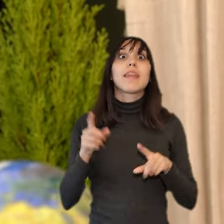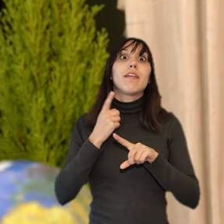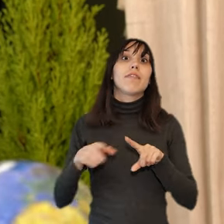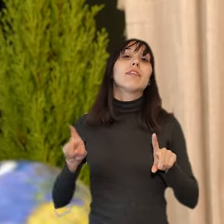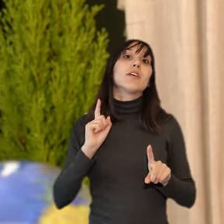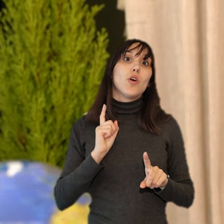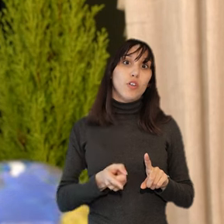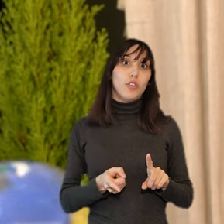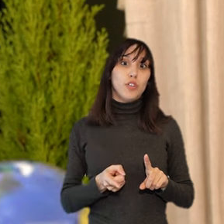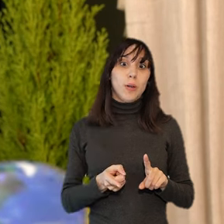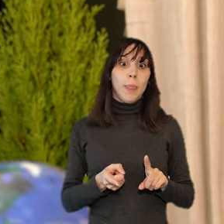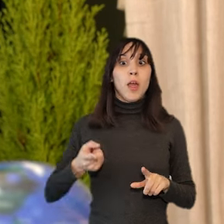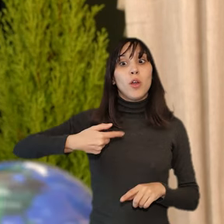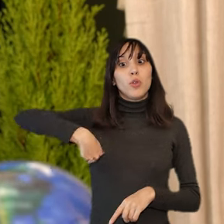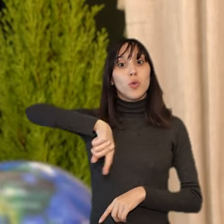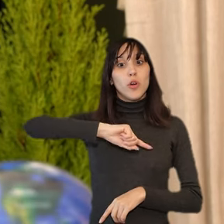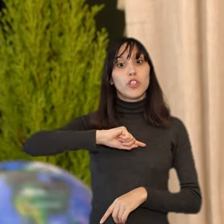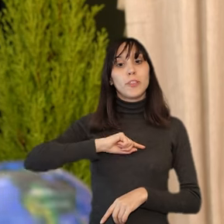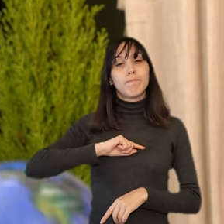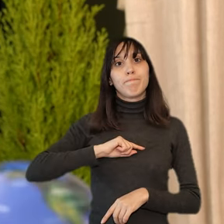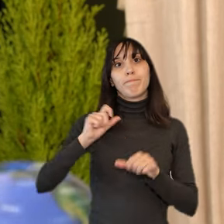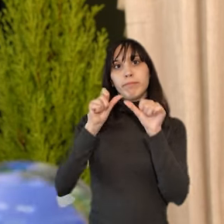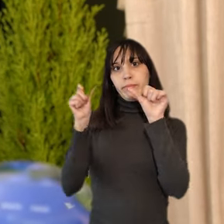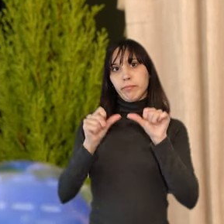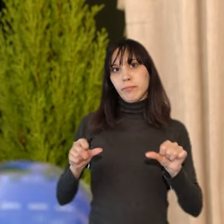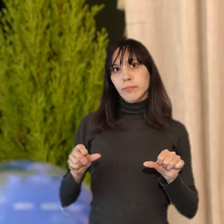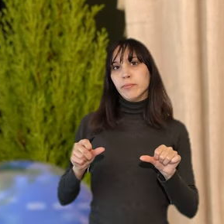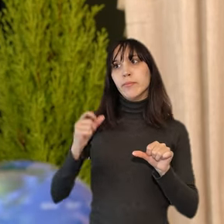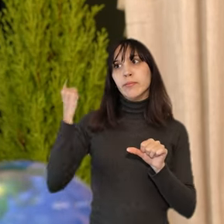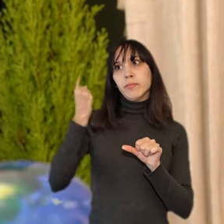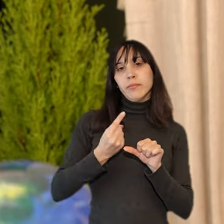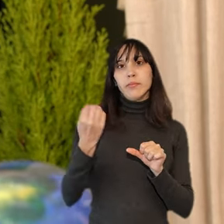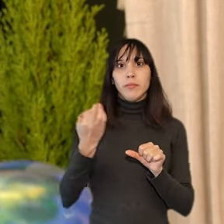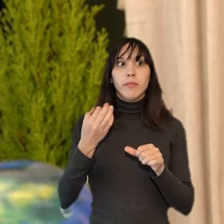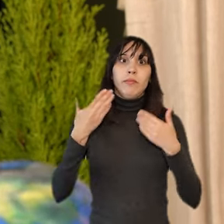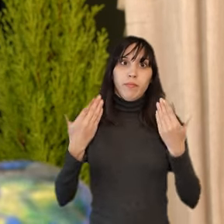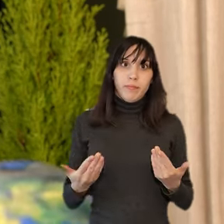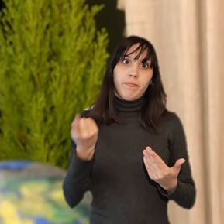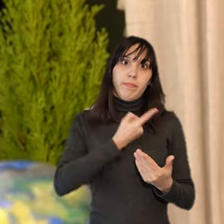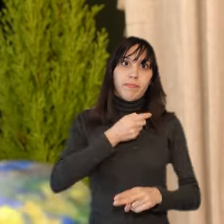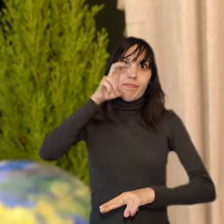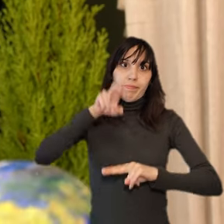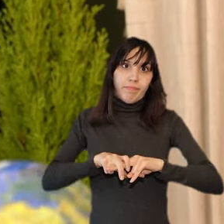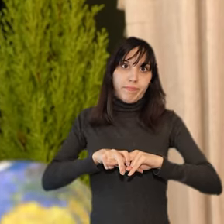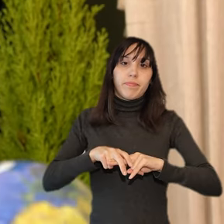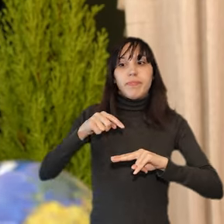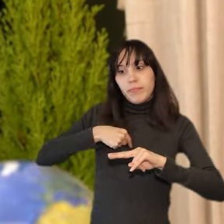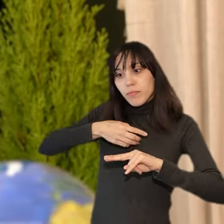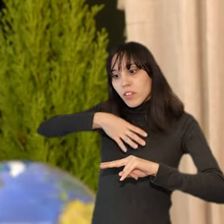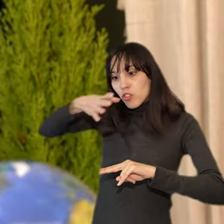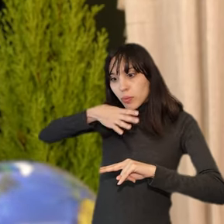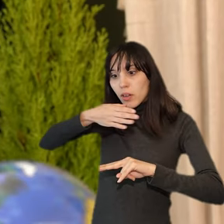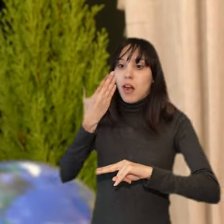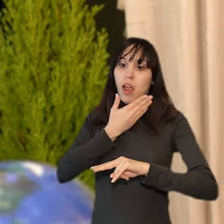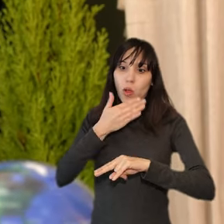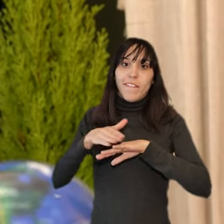que realmente eh nós não temos aquele sistema Como foi implementado de que agora vais-te sentar e vamos aqui vou te explicar vais